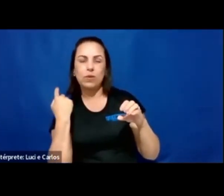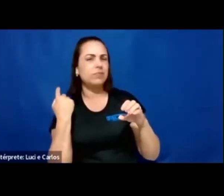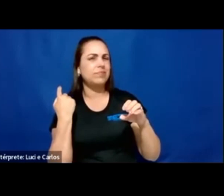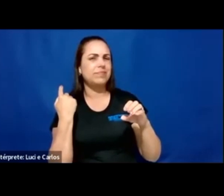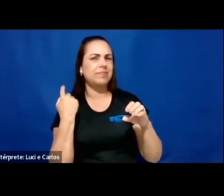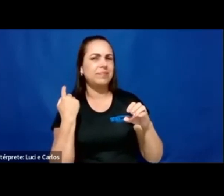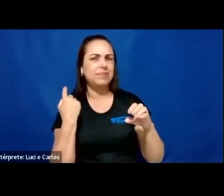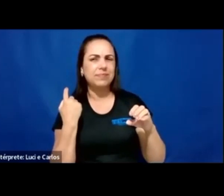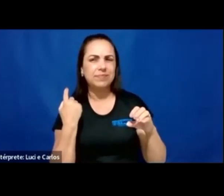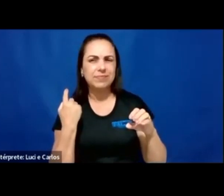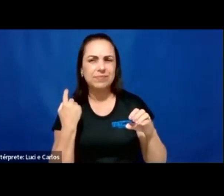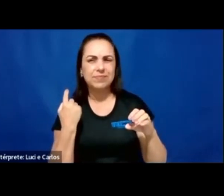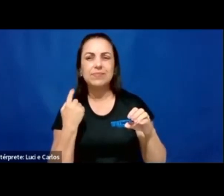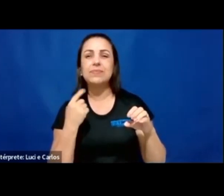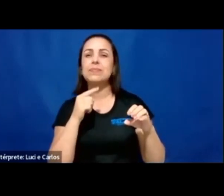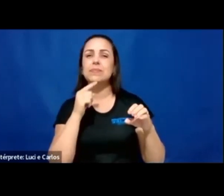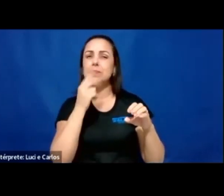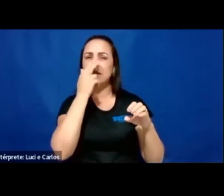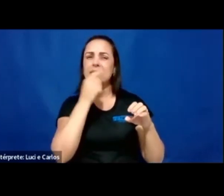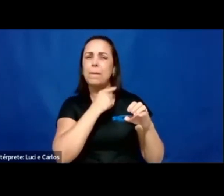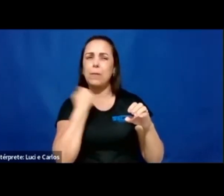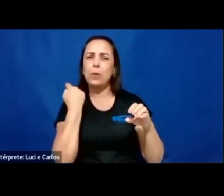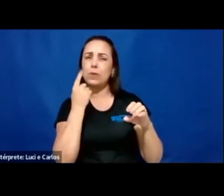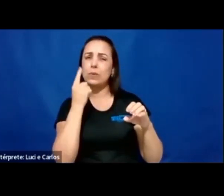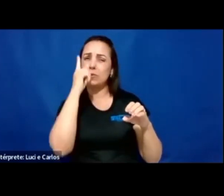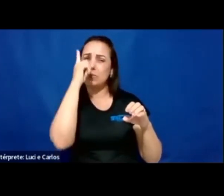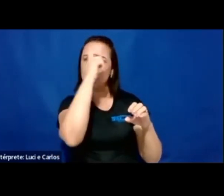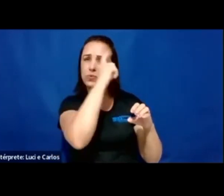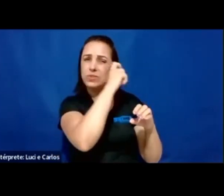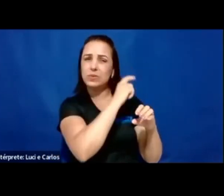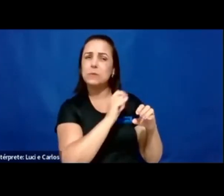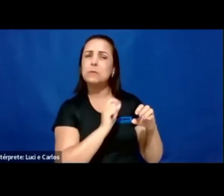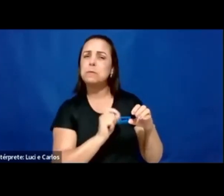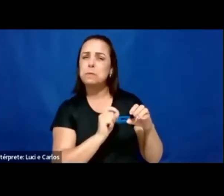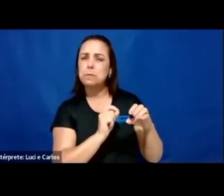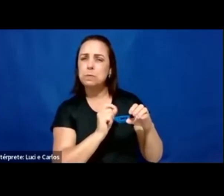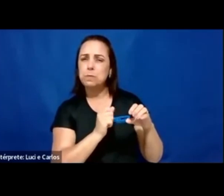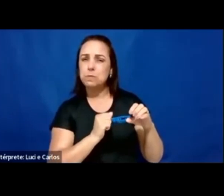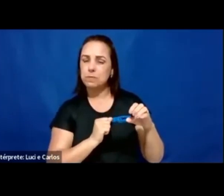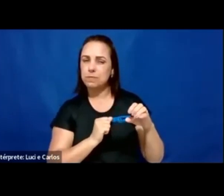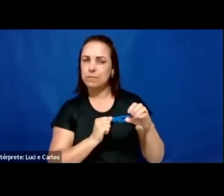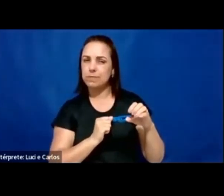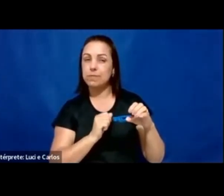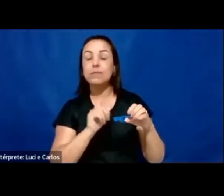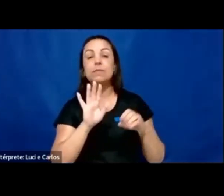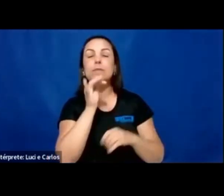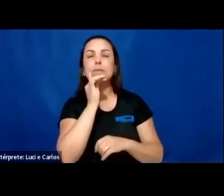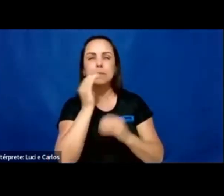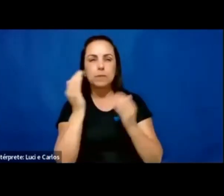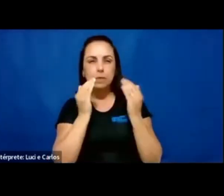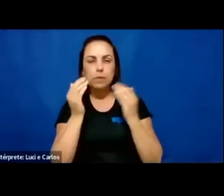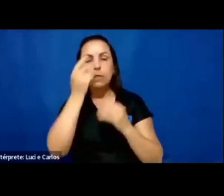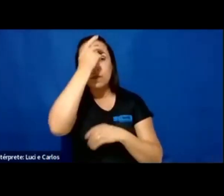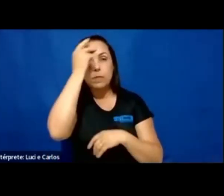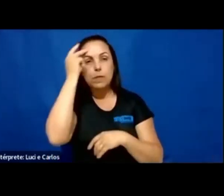que a célula cancerígena ela não morre? Olha só que interessante. Toda vez que ela replica, por que a gente envelhece? A gente envelhece, um dos motivos que a gente